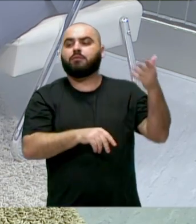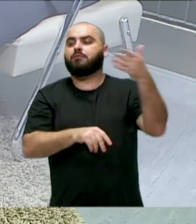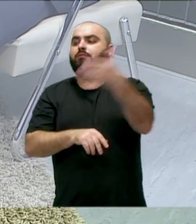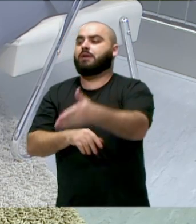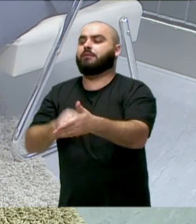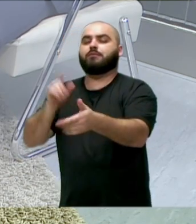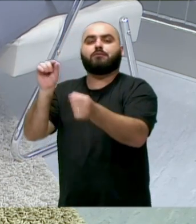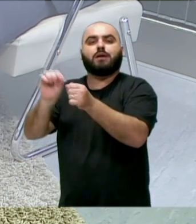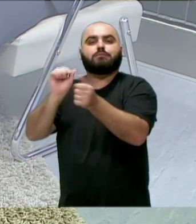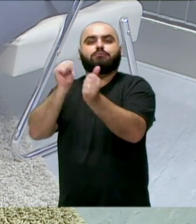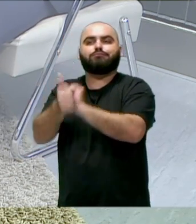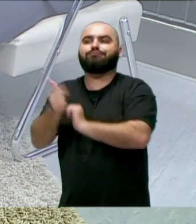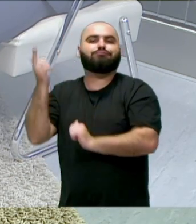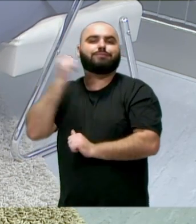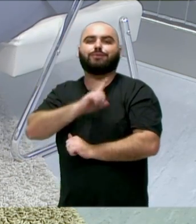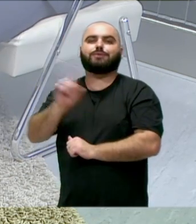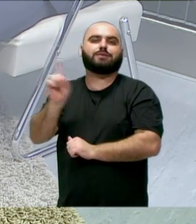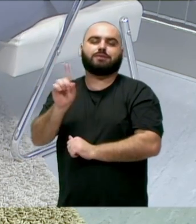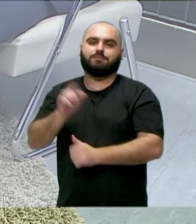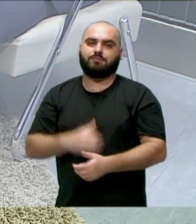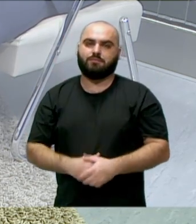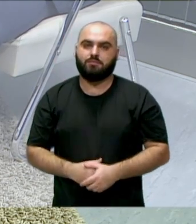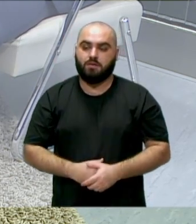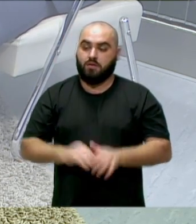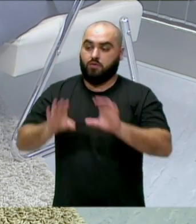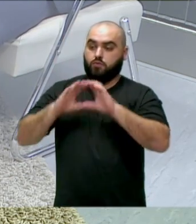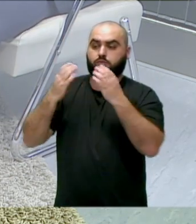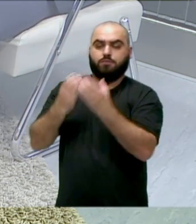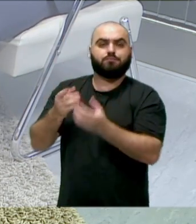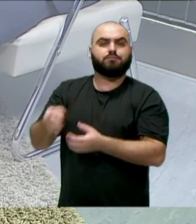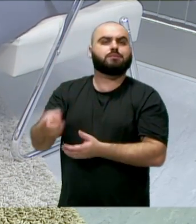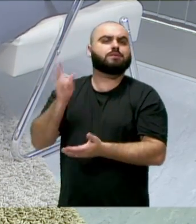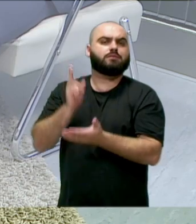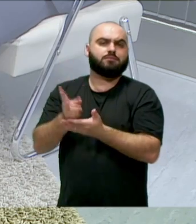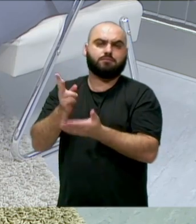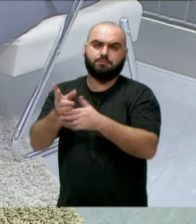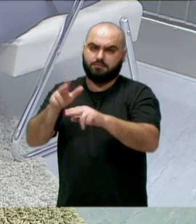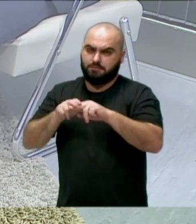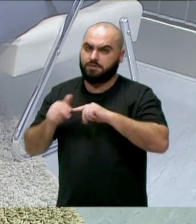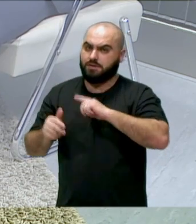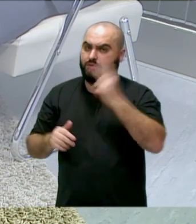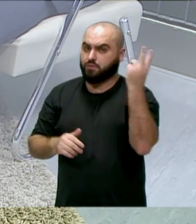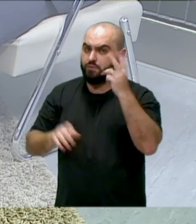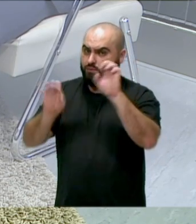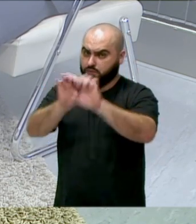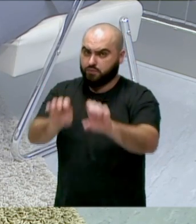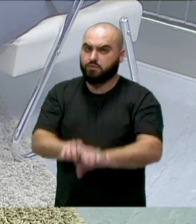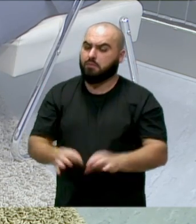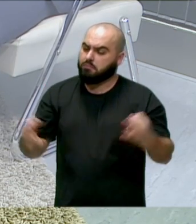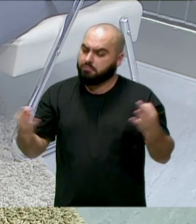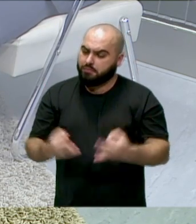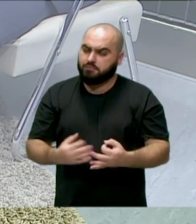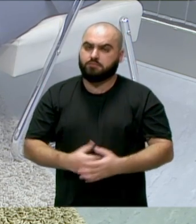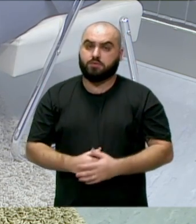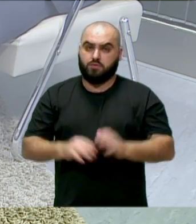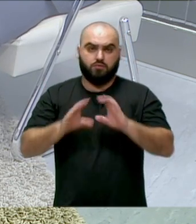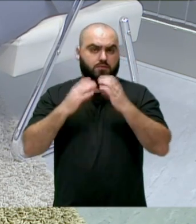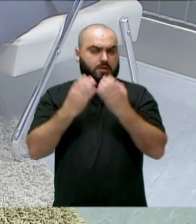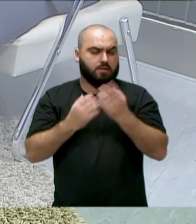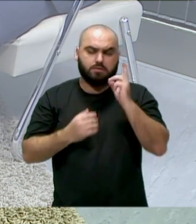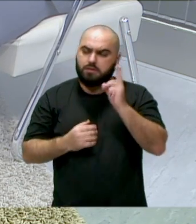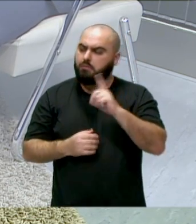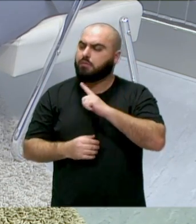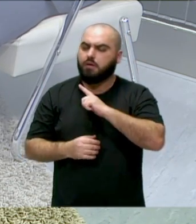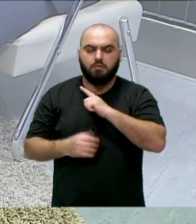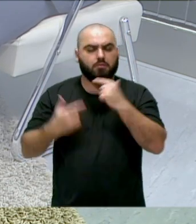bote. Aquela comunidade, ela sempre teve, por isso que nós temos duas estruturas maravilhosas ali, aquela comunidade sempre teve um trabalho